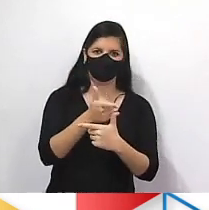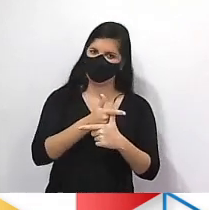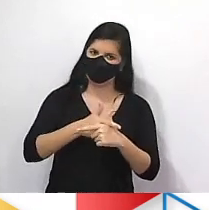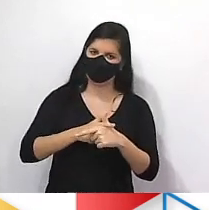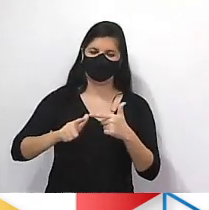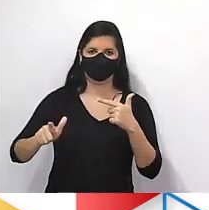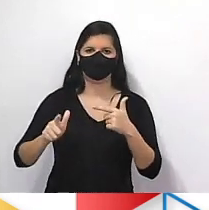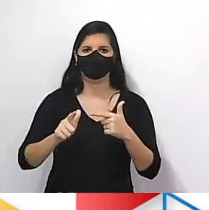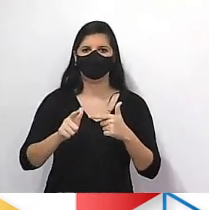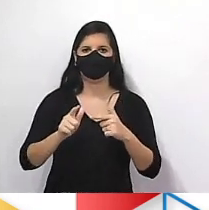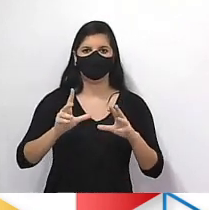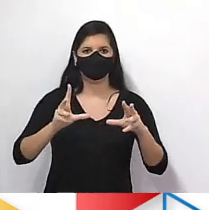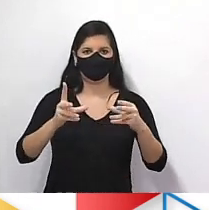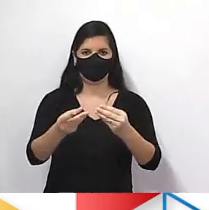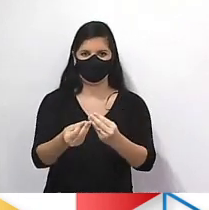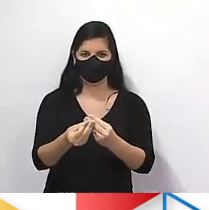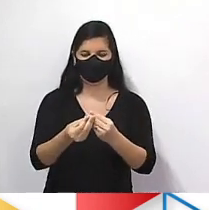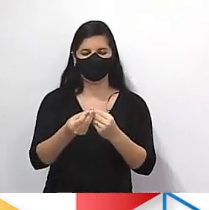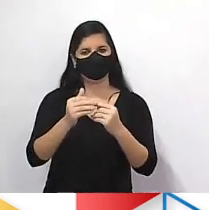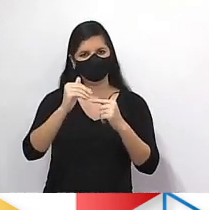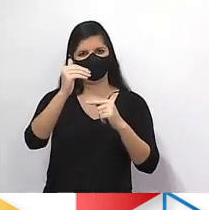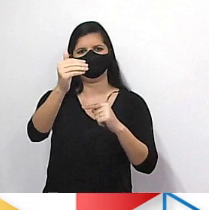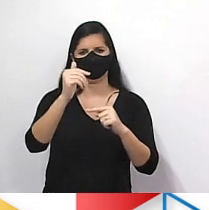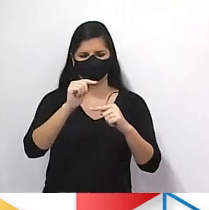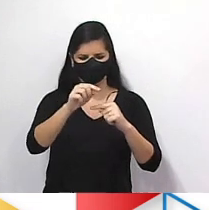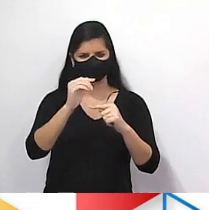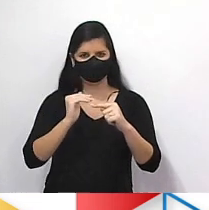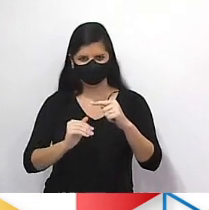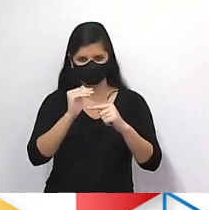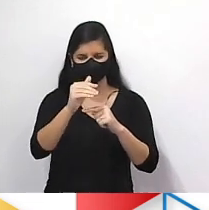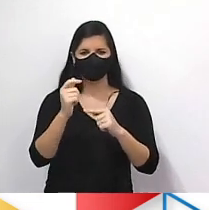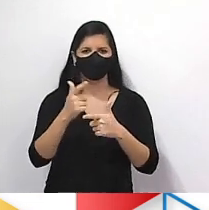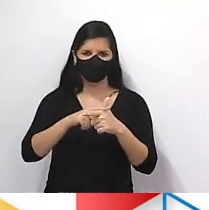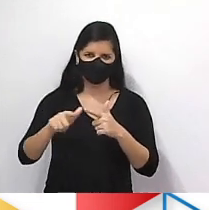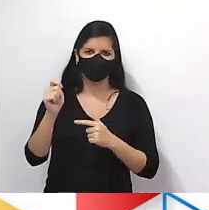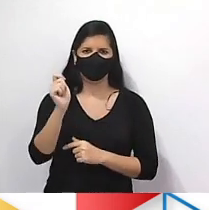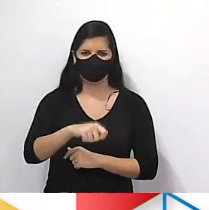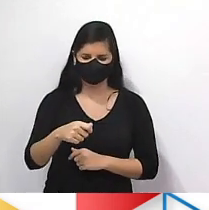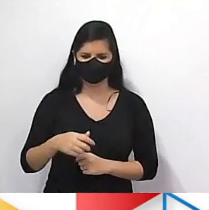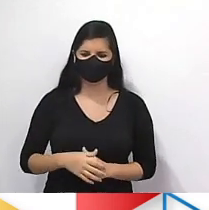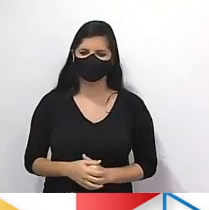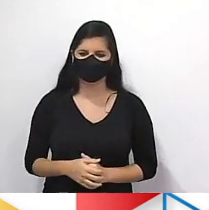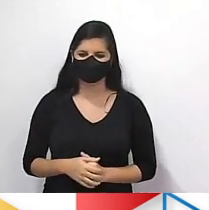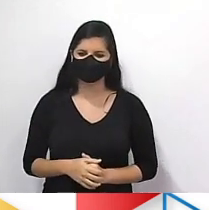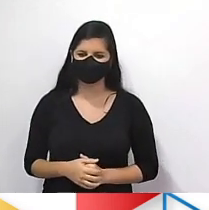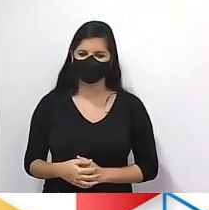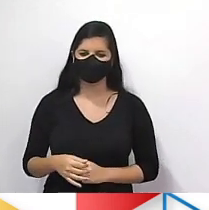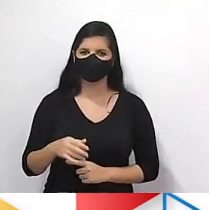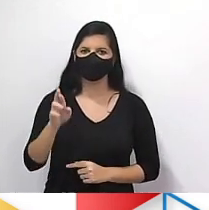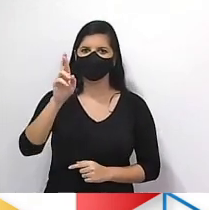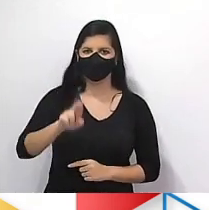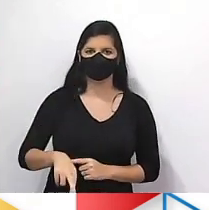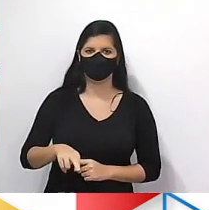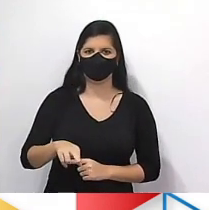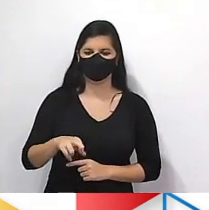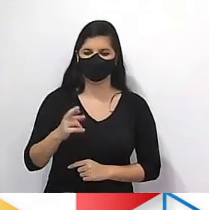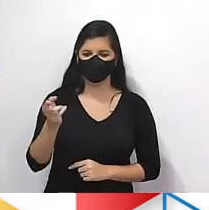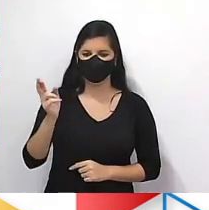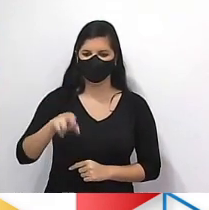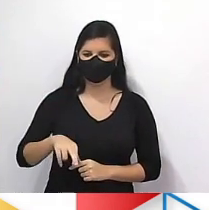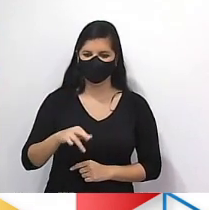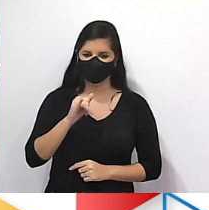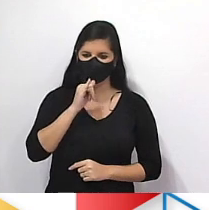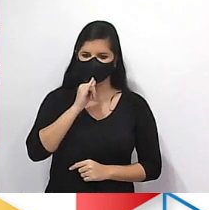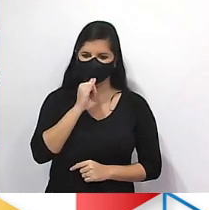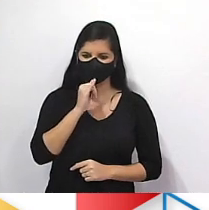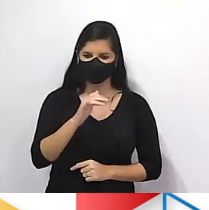a parte e o todo, ou minuendo e subtraindo. Não esquece da nomenclatura, tá bom? Então vem comigo, ó. Razão. Eu tenho